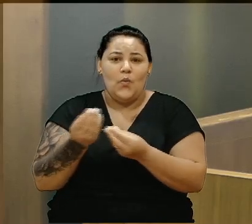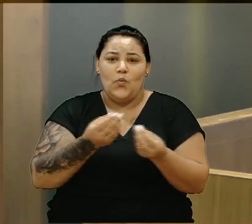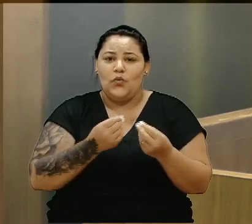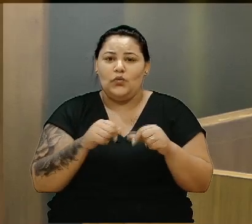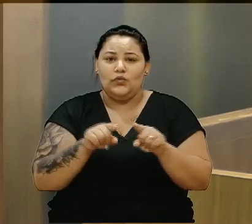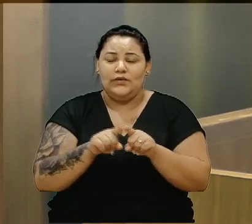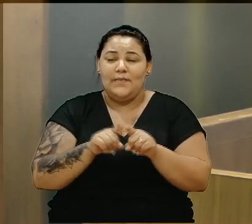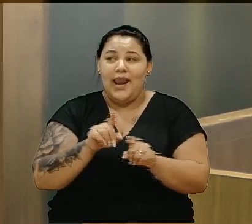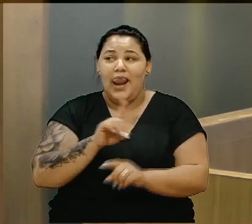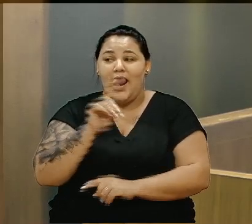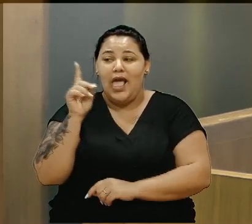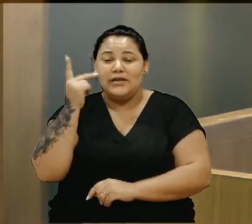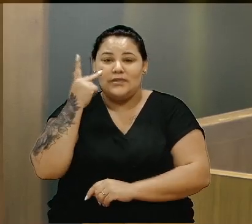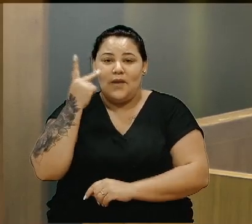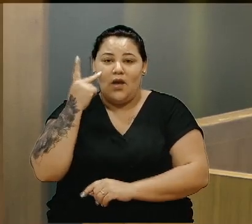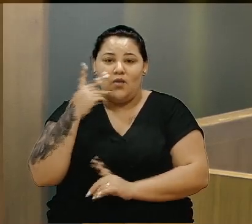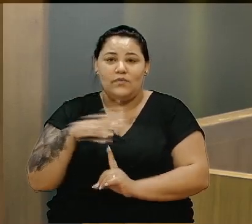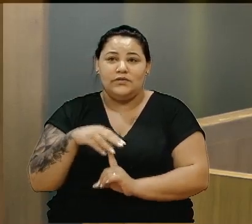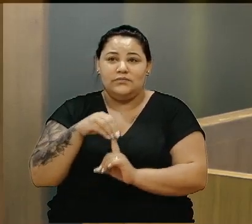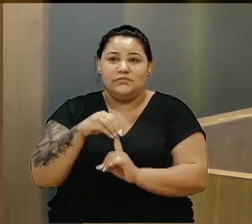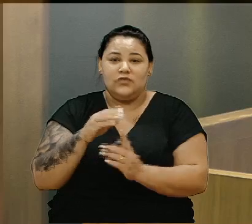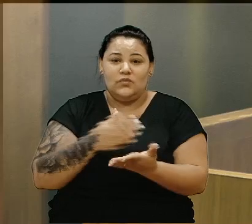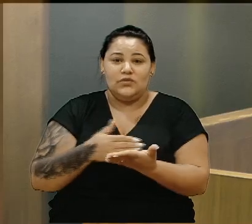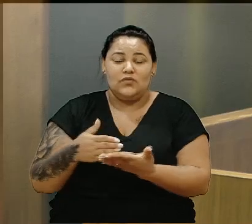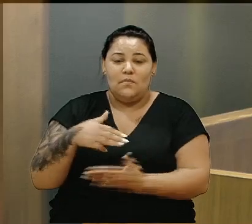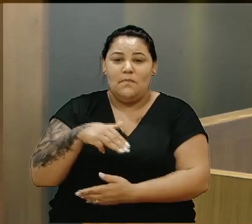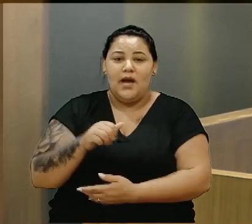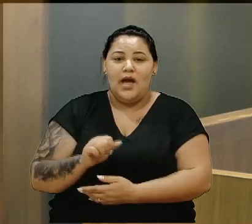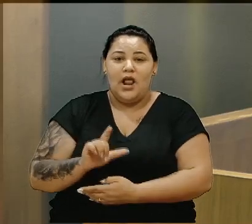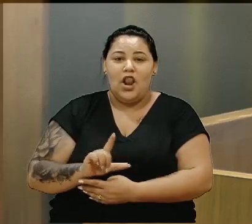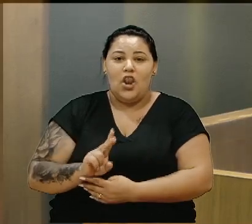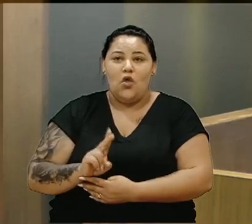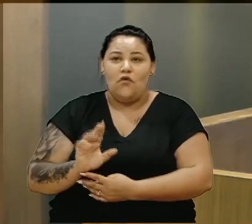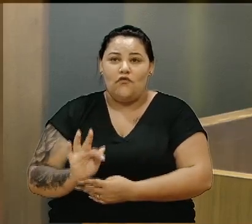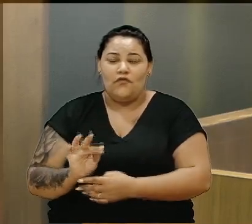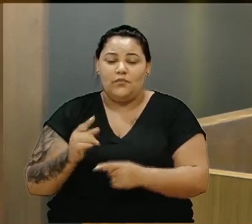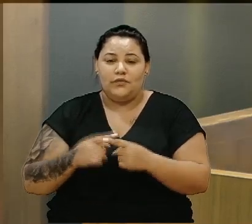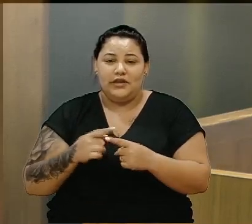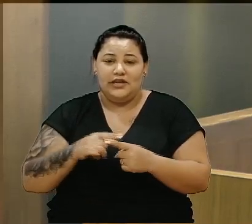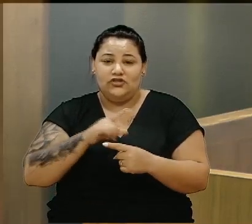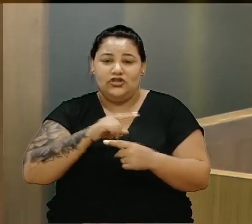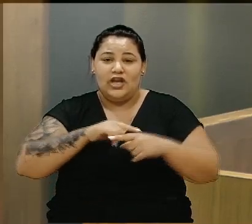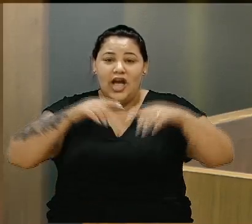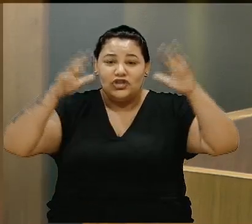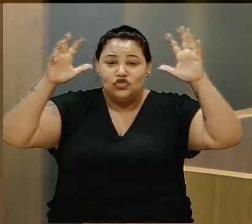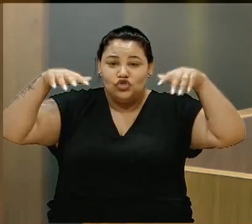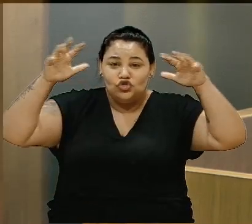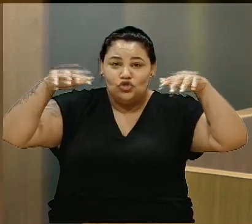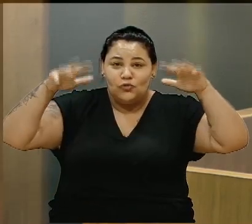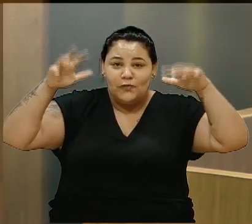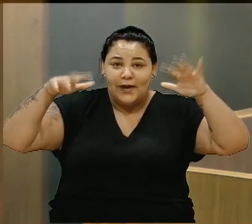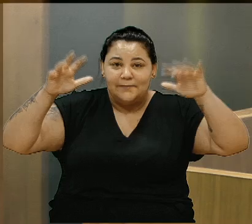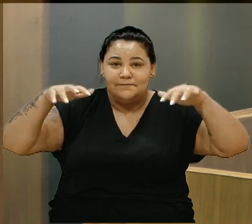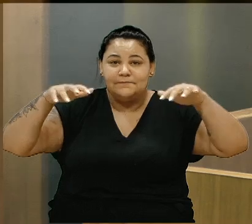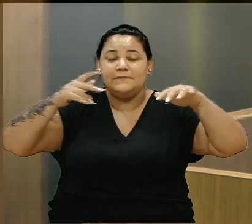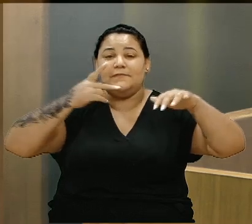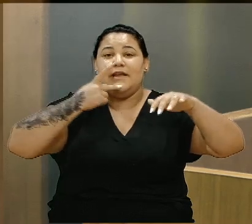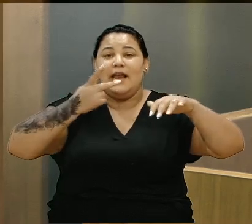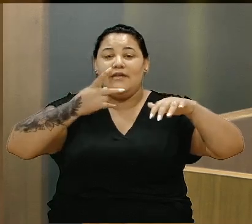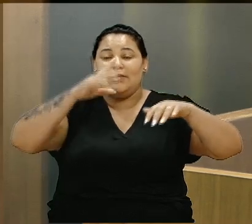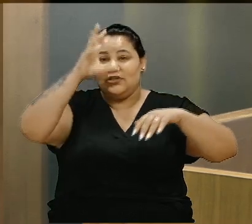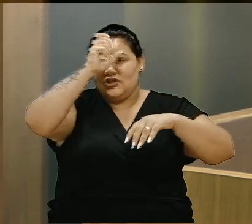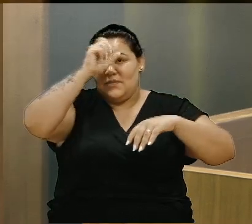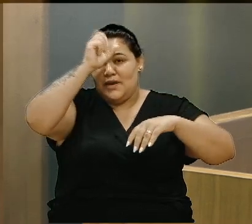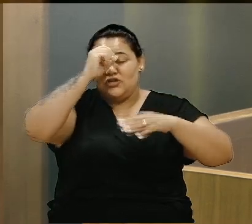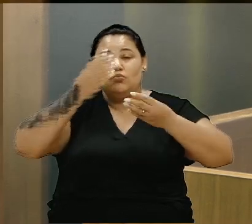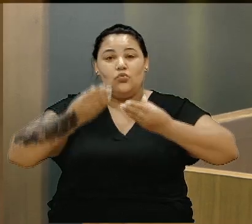São Paulo, principalmente desde a época do Maluf, né? Que as grandes enchentes, eu antes dizia que a gente aprende muito com o São